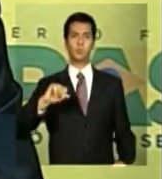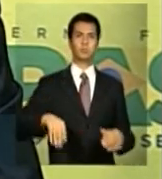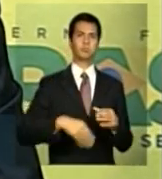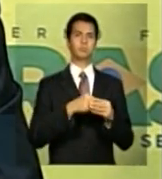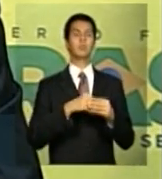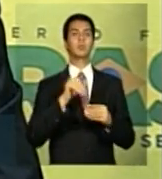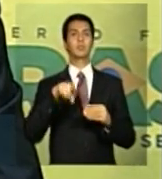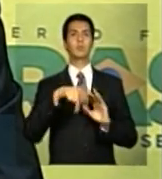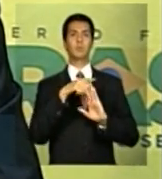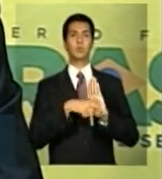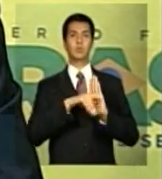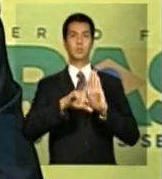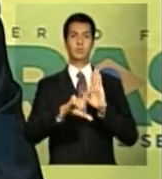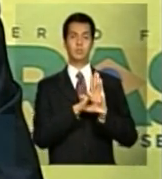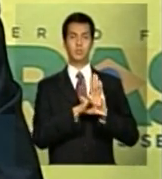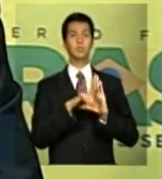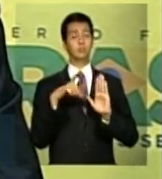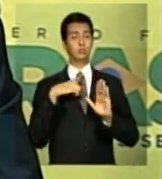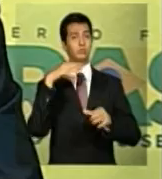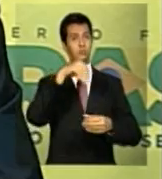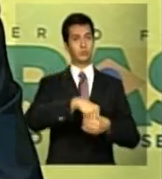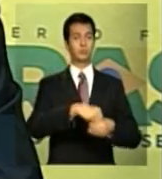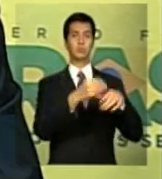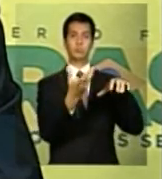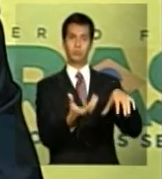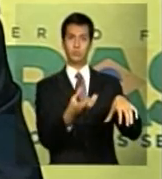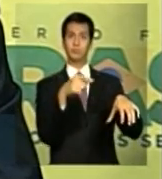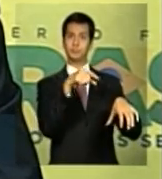que tramitava também na Câmara dos Deputados, na Comissão de Trabalho.